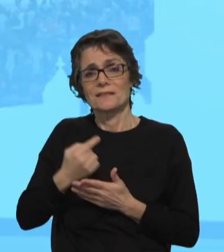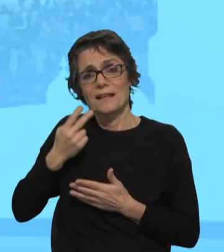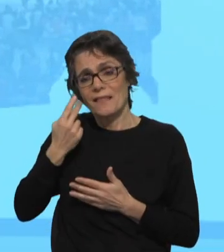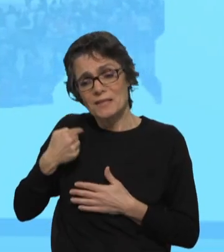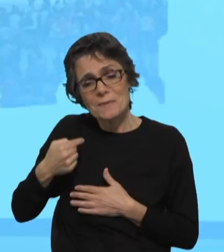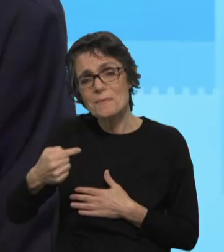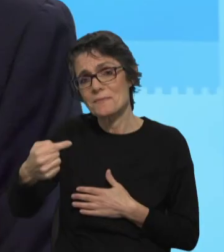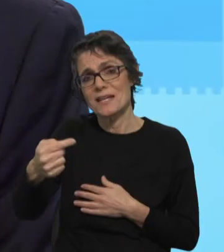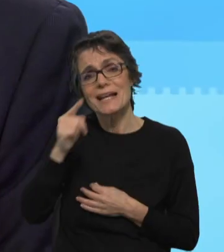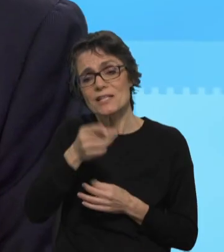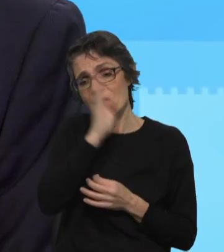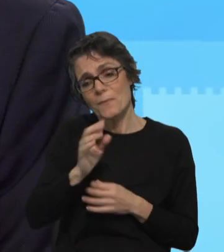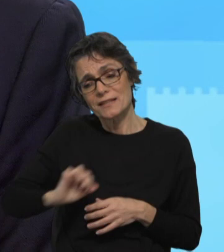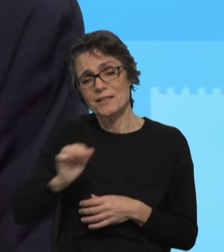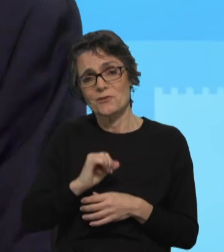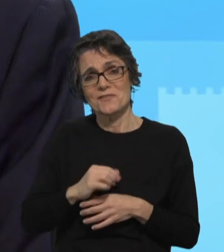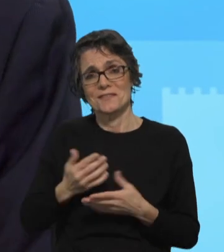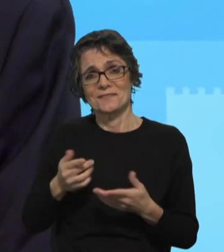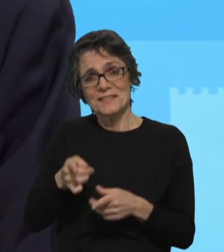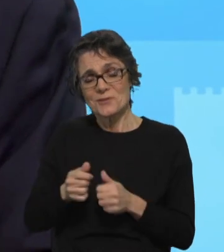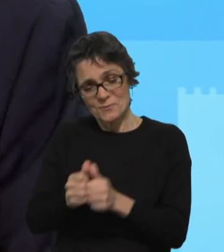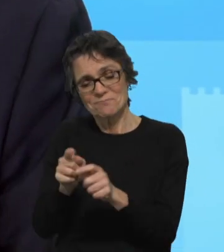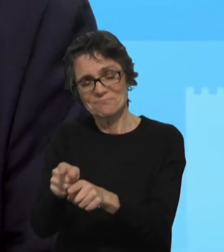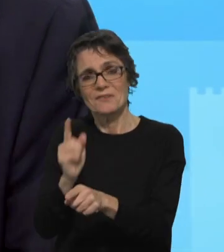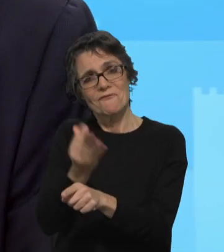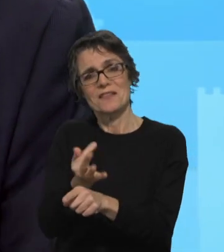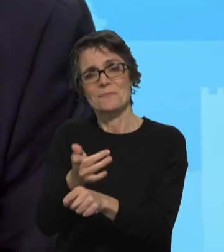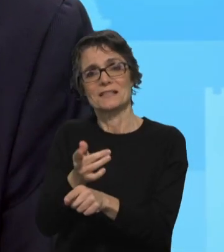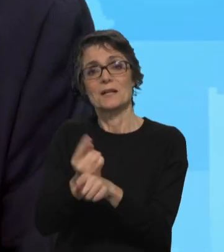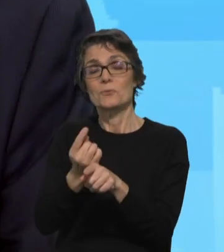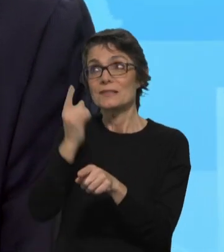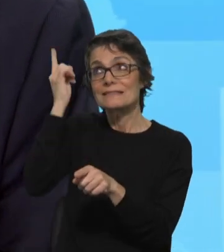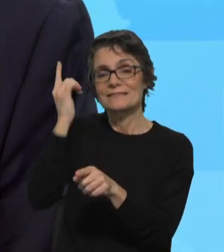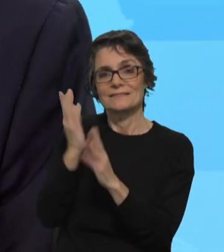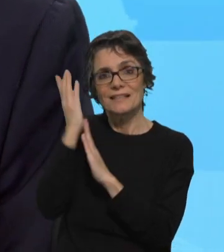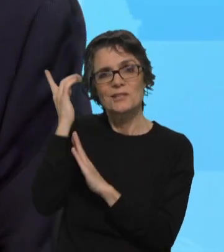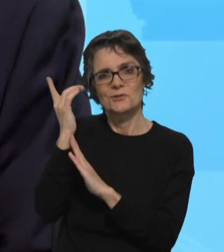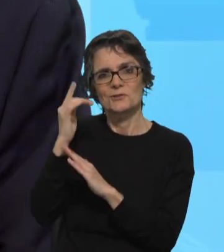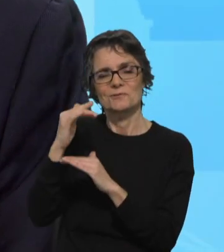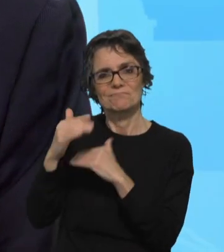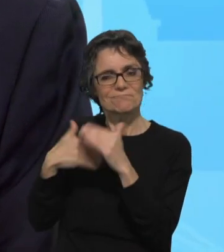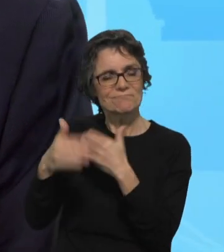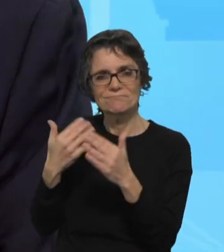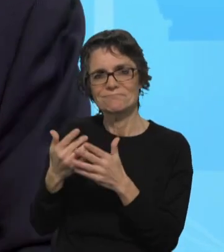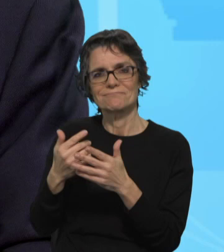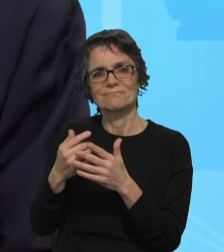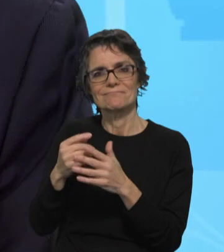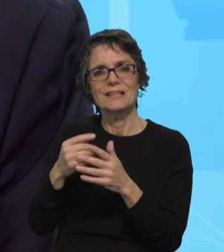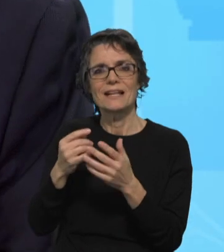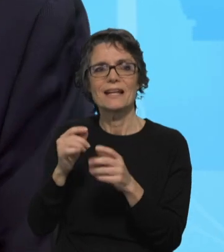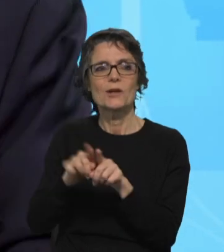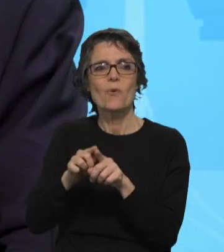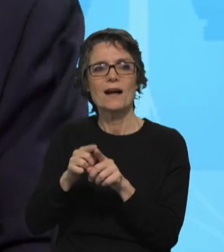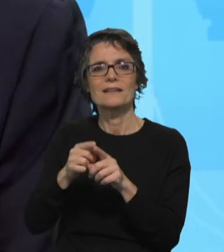muito comum, porque eu acredito que Jesus continua a ressuscitar em pequenos gestos, em